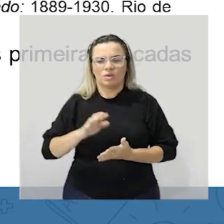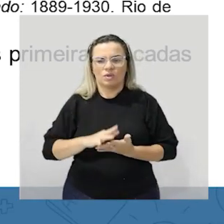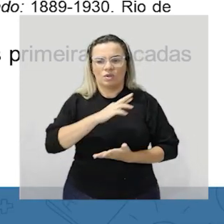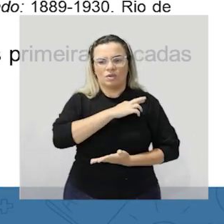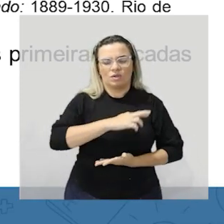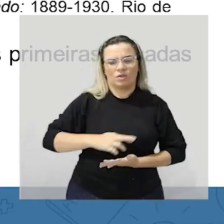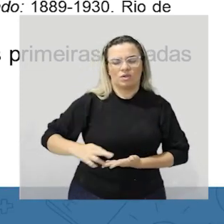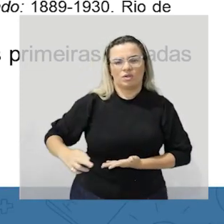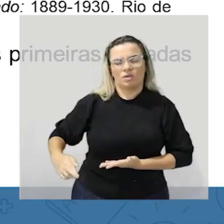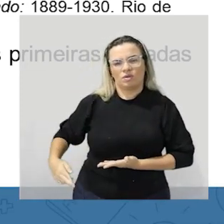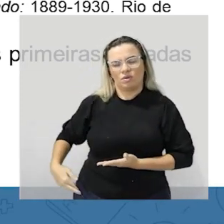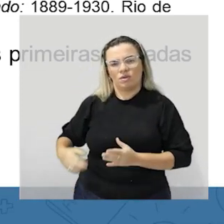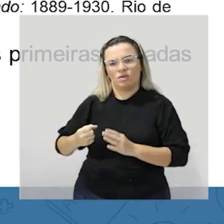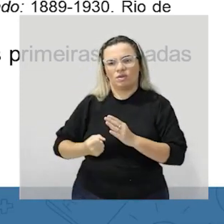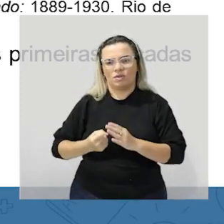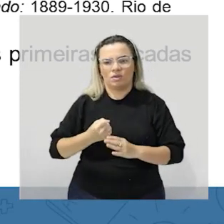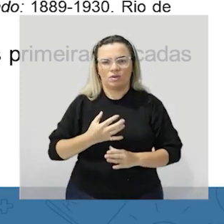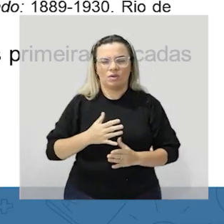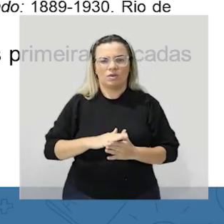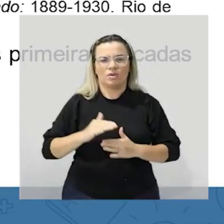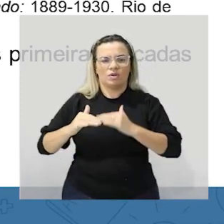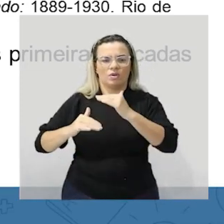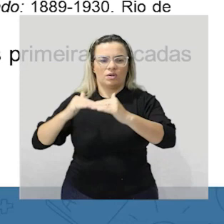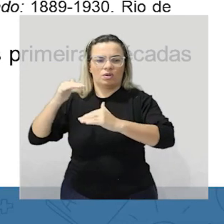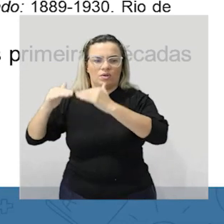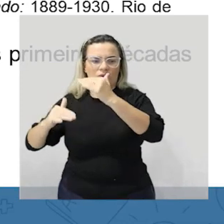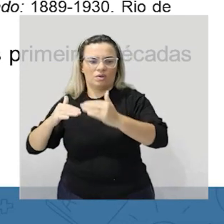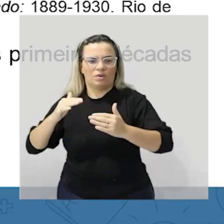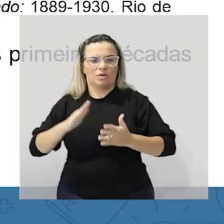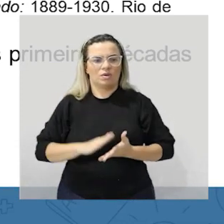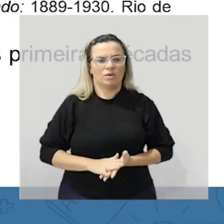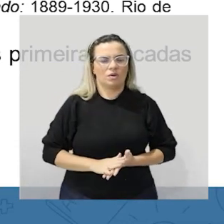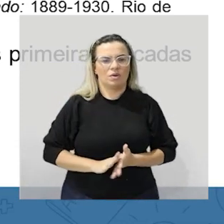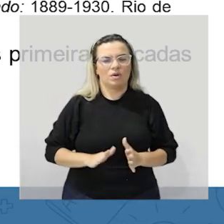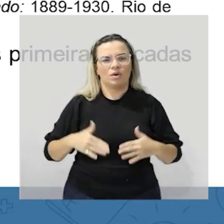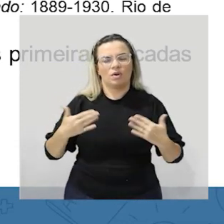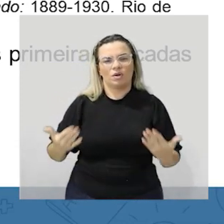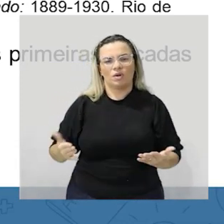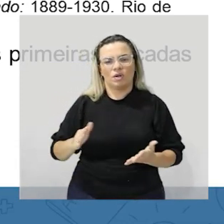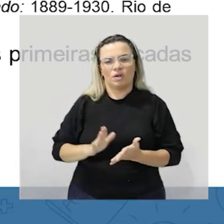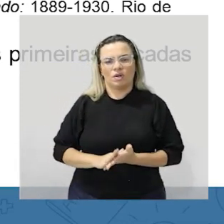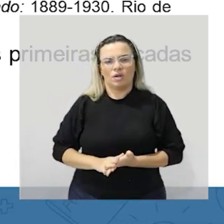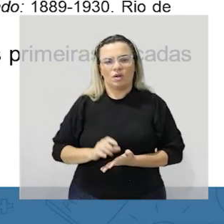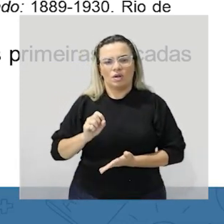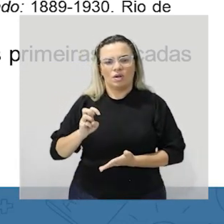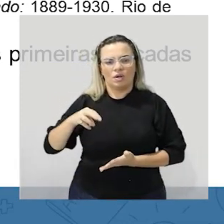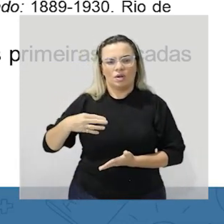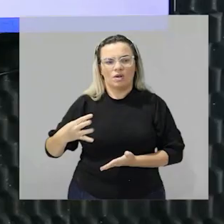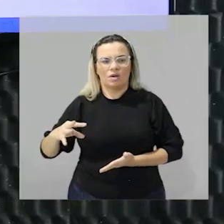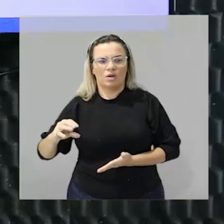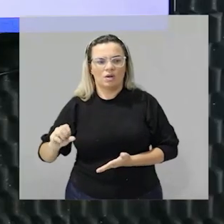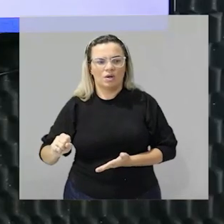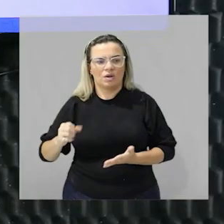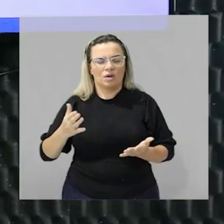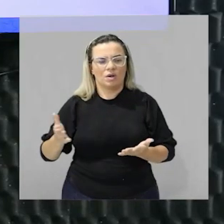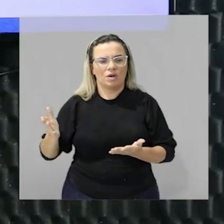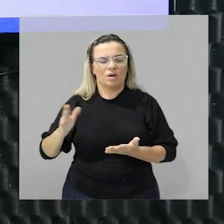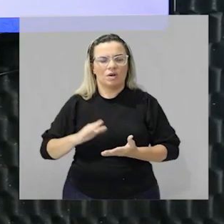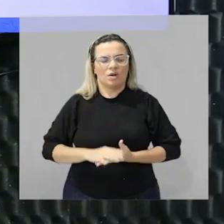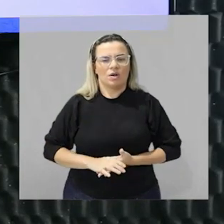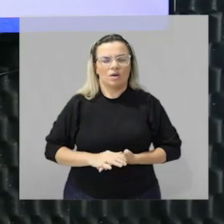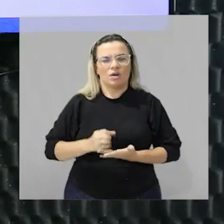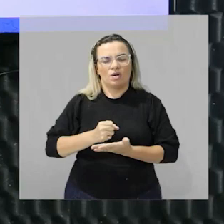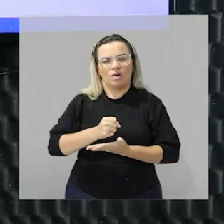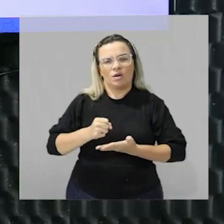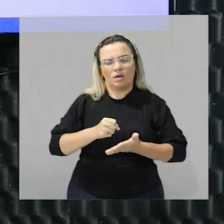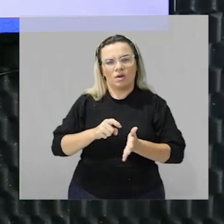no devir da República em formação. E, de certo, o Matos, né, que é a Lilia Schwartz, que vai, basicamente,